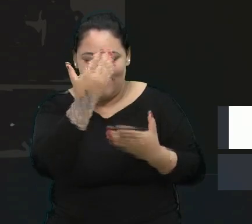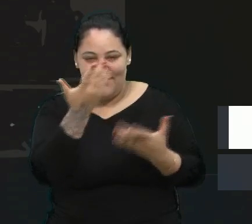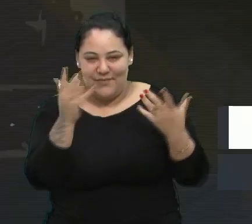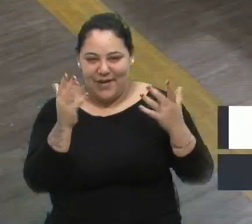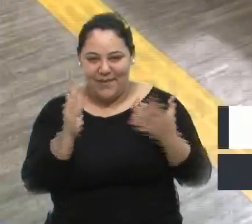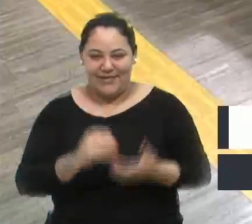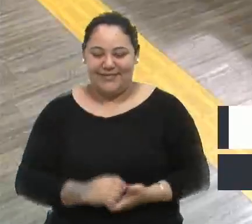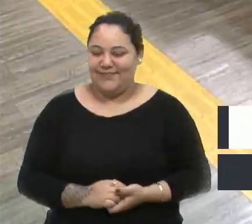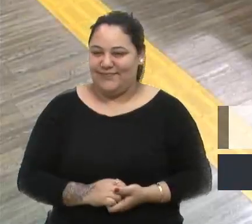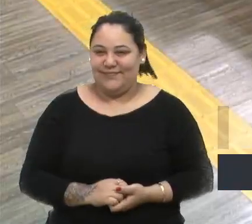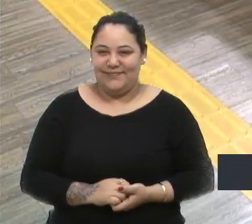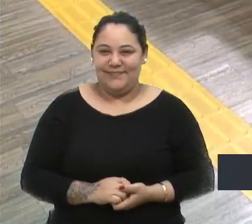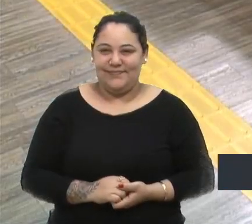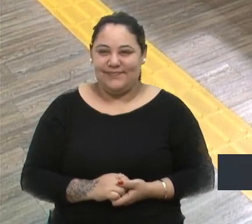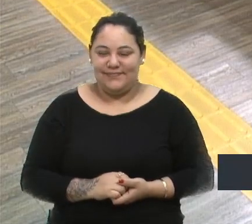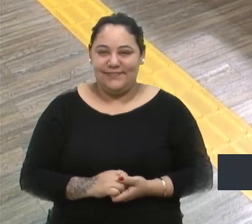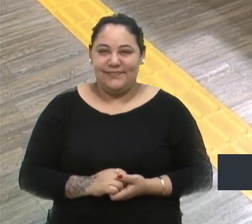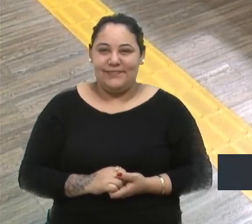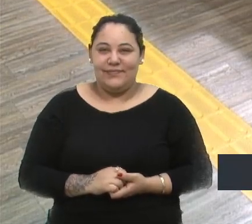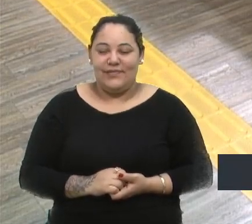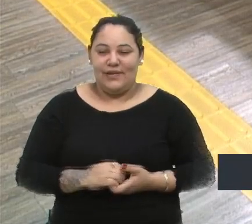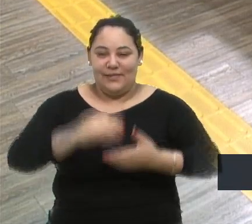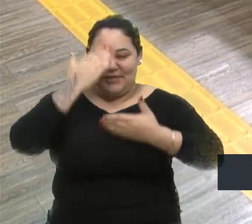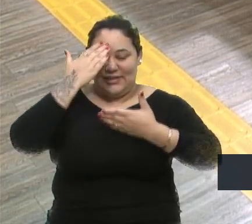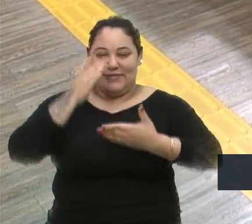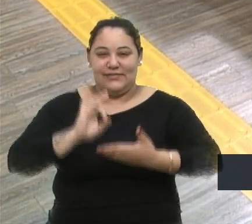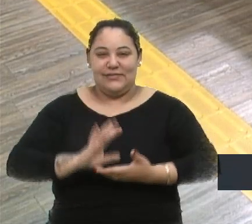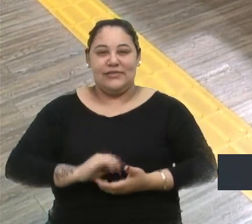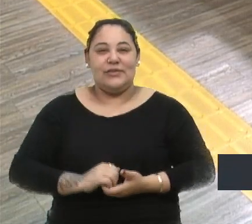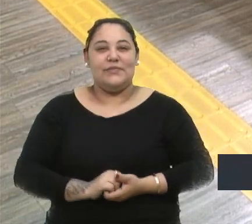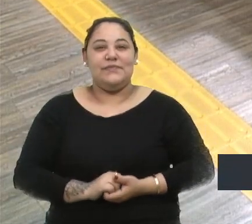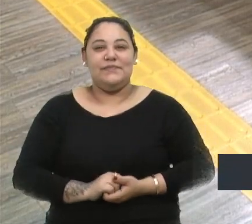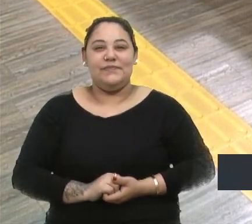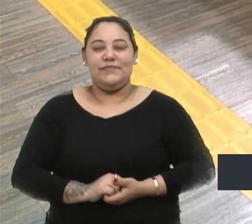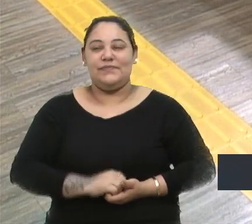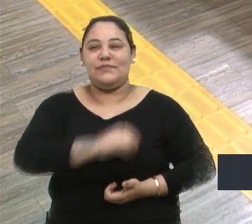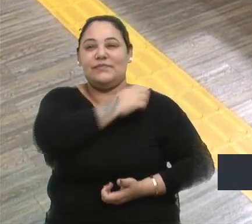Obrigado, presidente. Era isso. Obrigado. Próximo vereador.